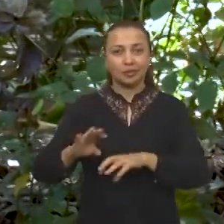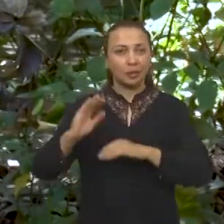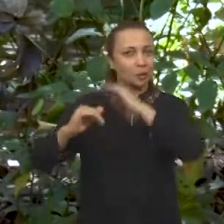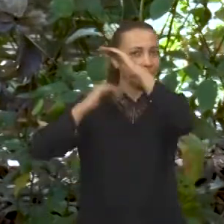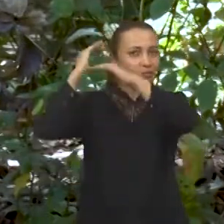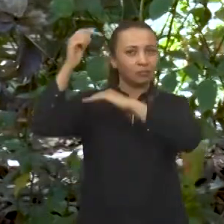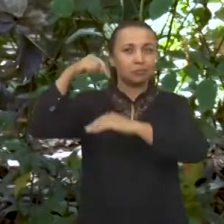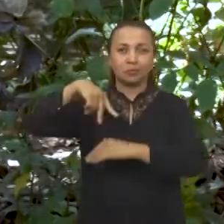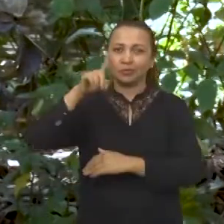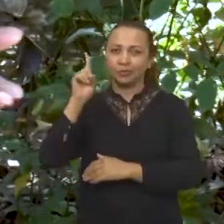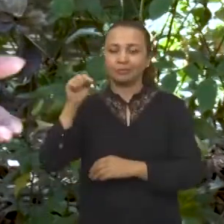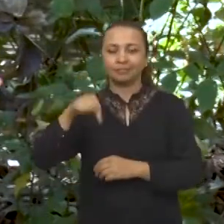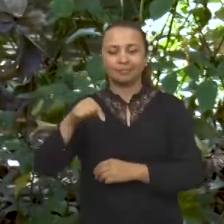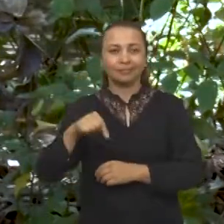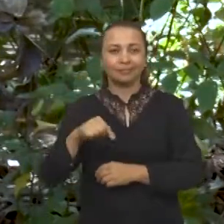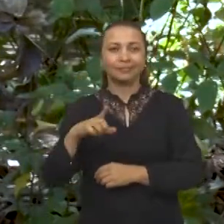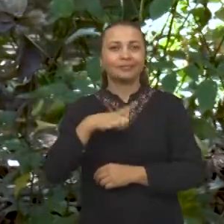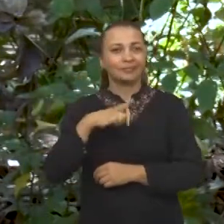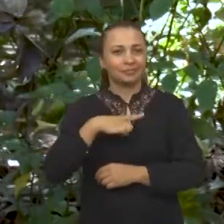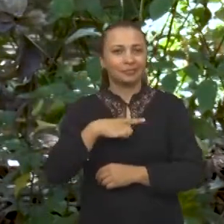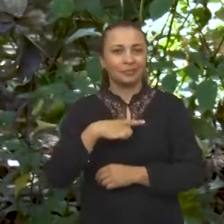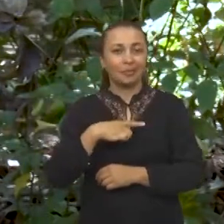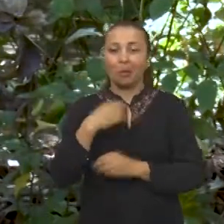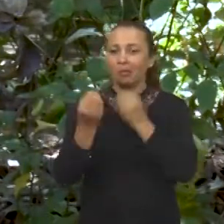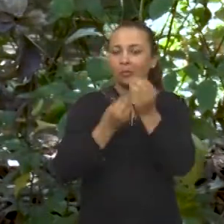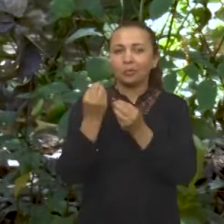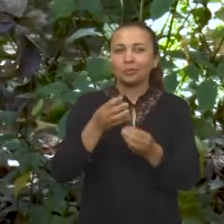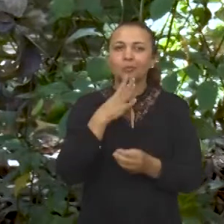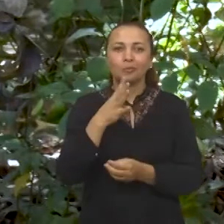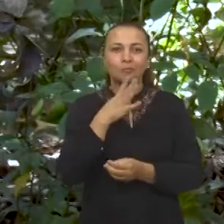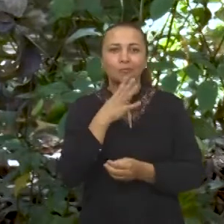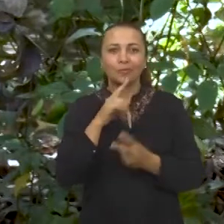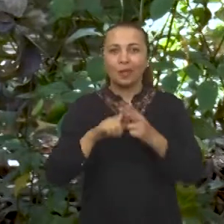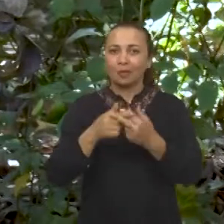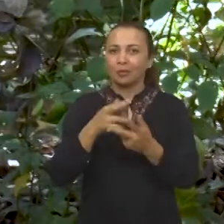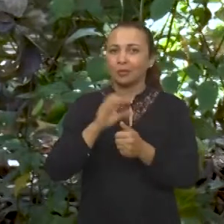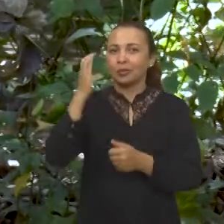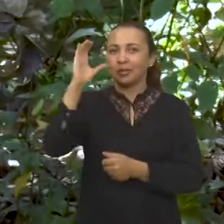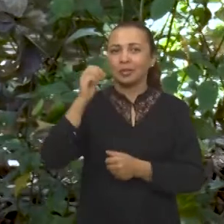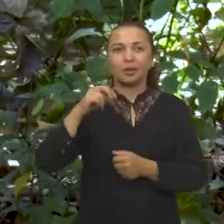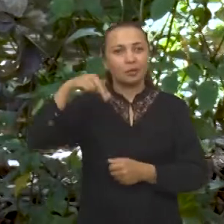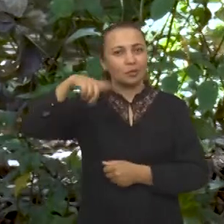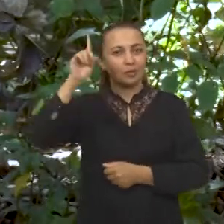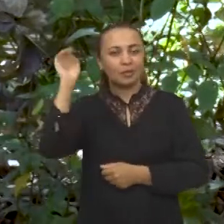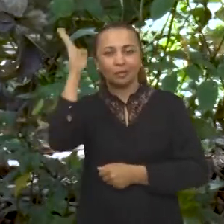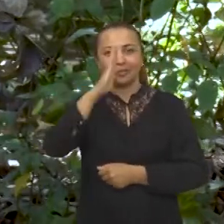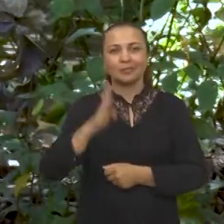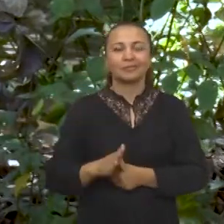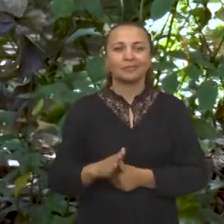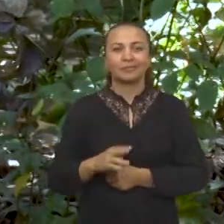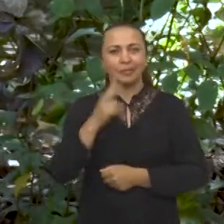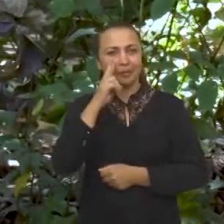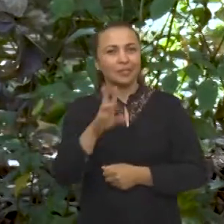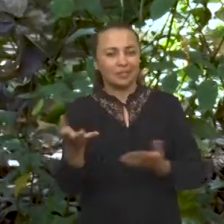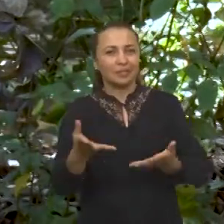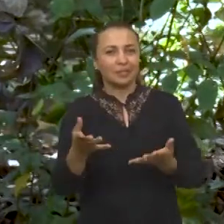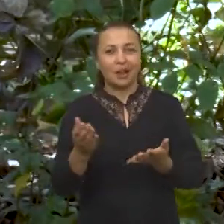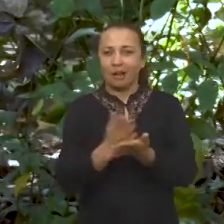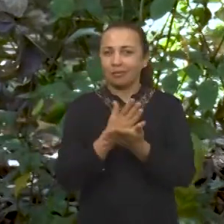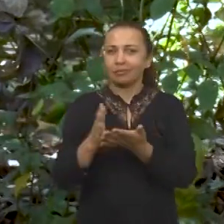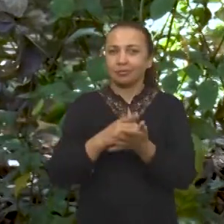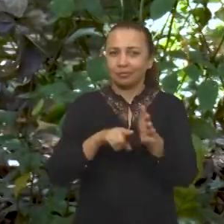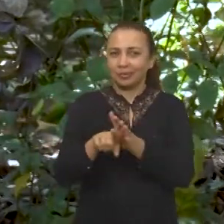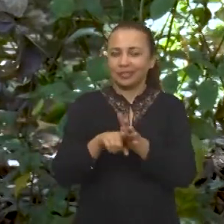superior nordestinas. Aqui temos a oportunidade de conhecer as produções científicas do Nordeste brasileiro. Confira algumas